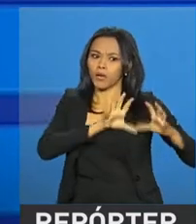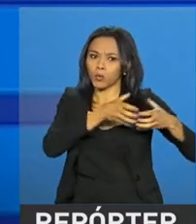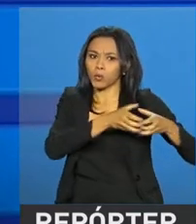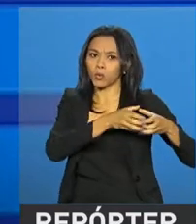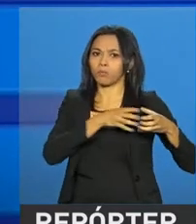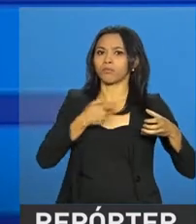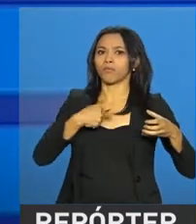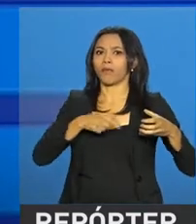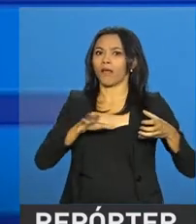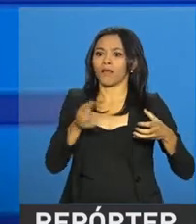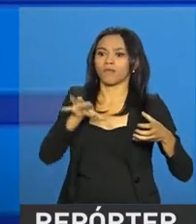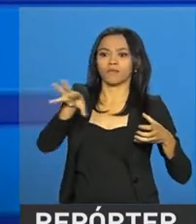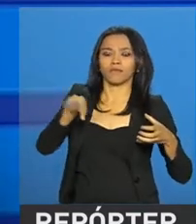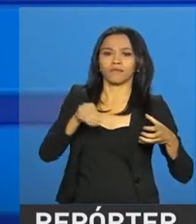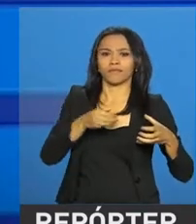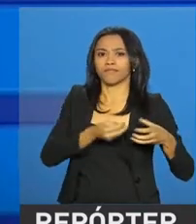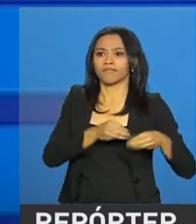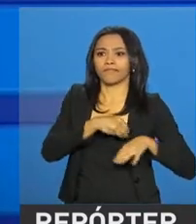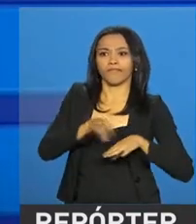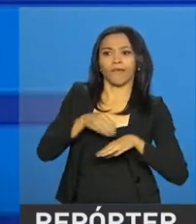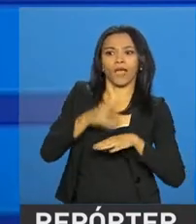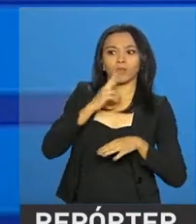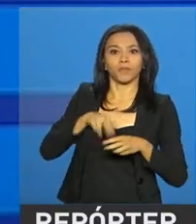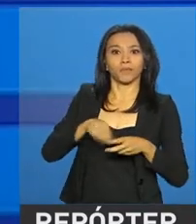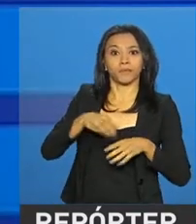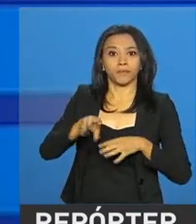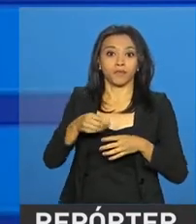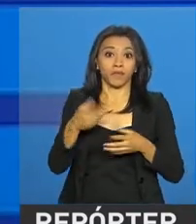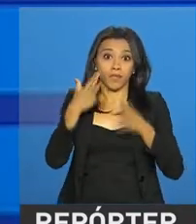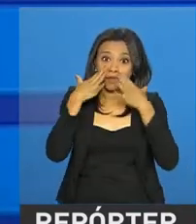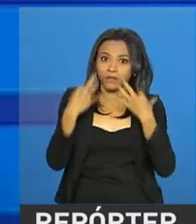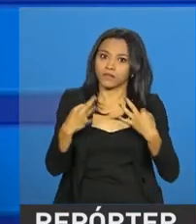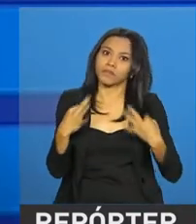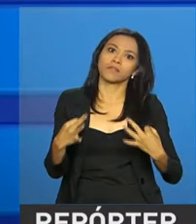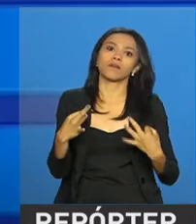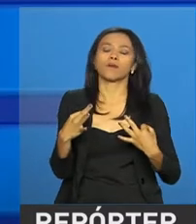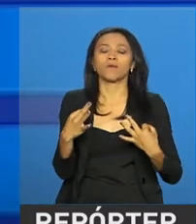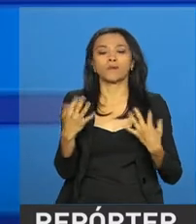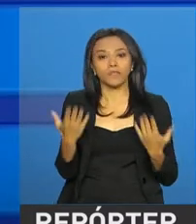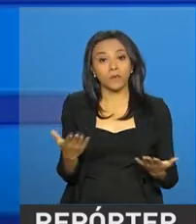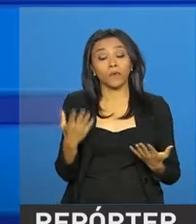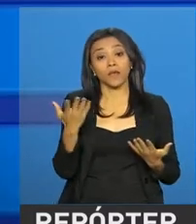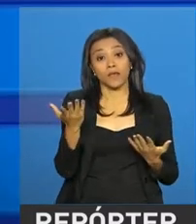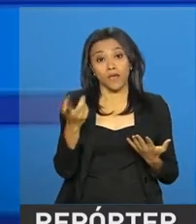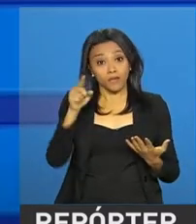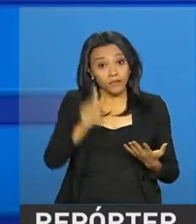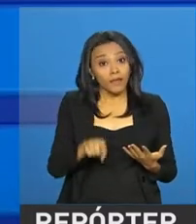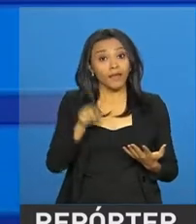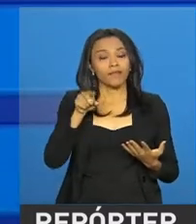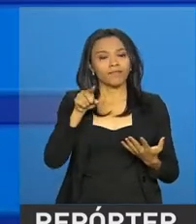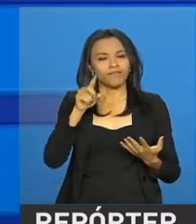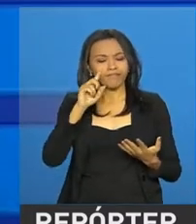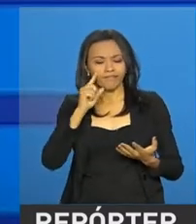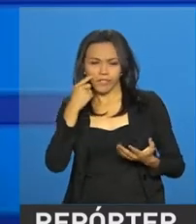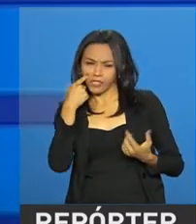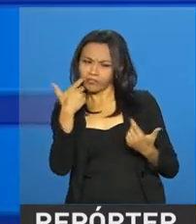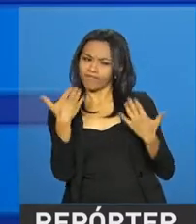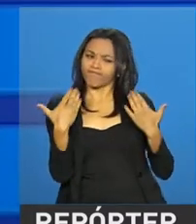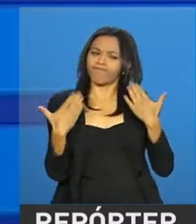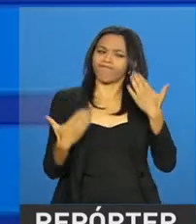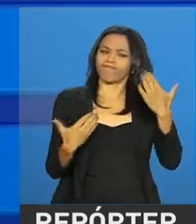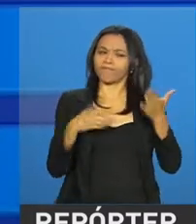novamente a fazer um certame. Então, é uma pessoa que merece uma atenção específica. Enfim, entendeu? Então, assim, dentro de uma análise de risco, a